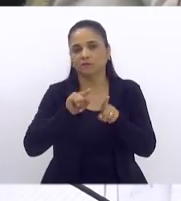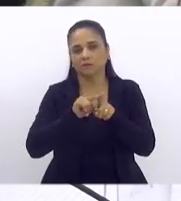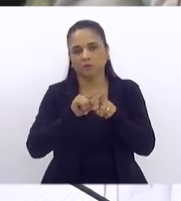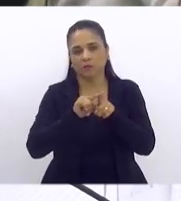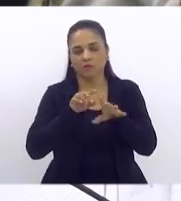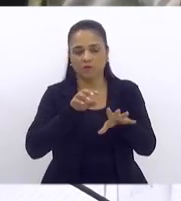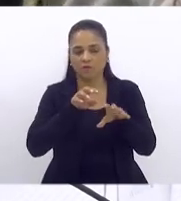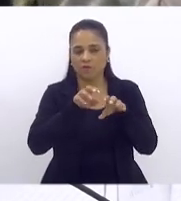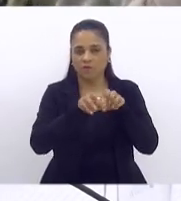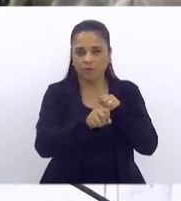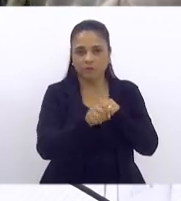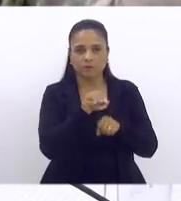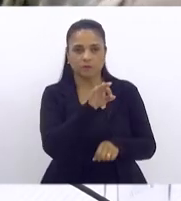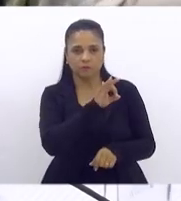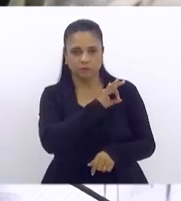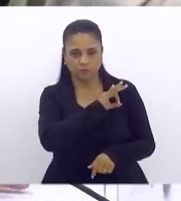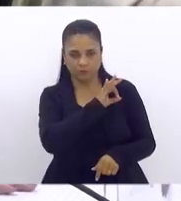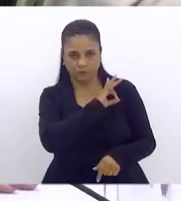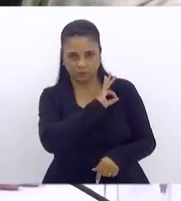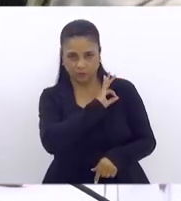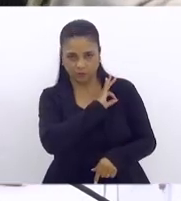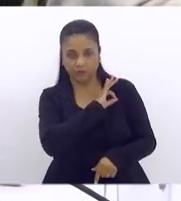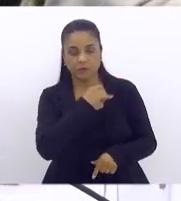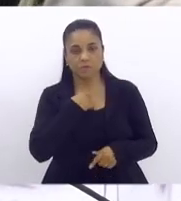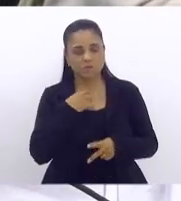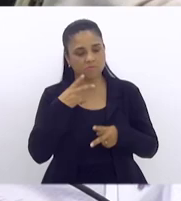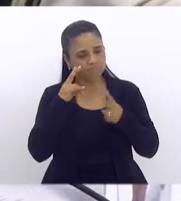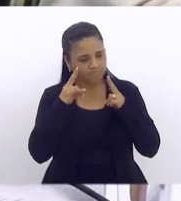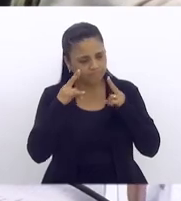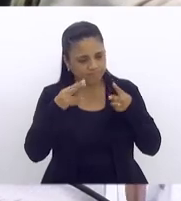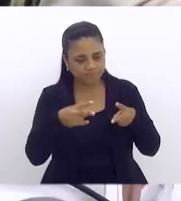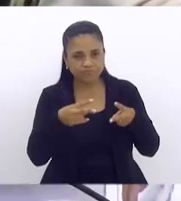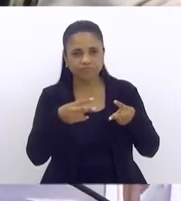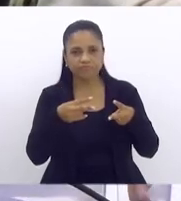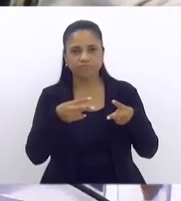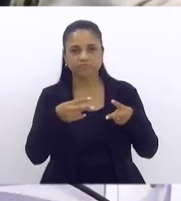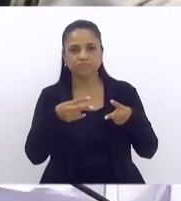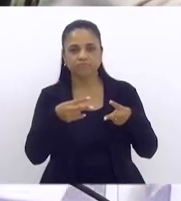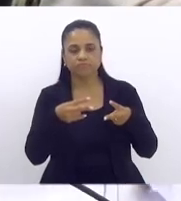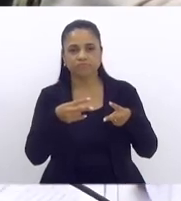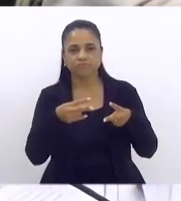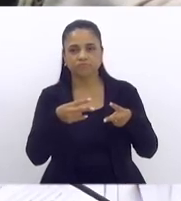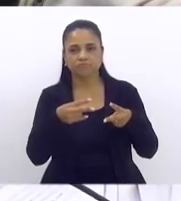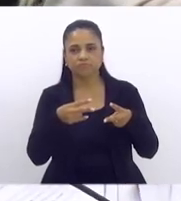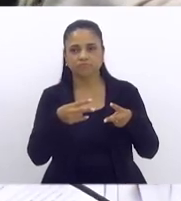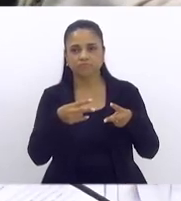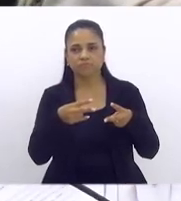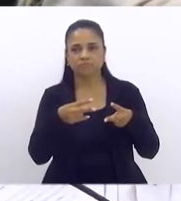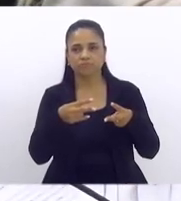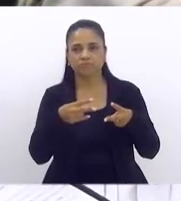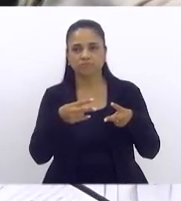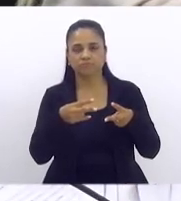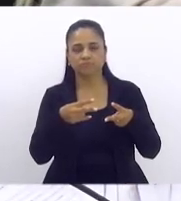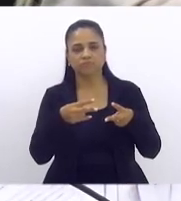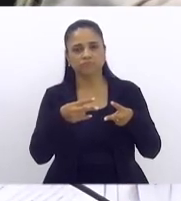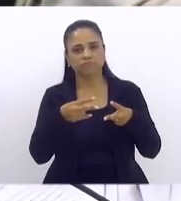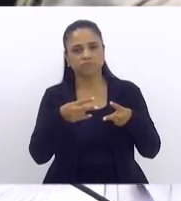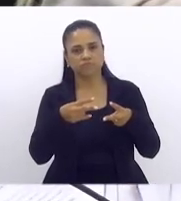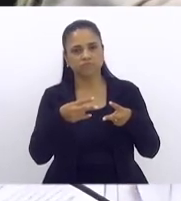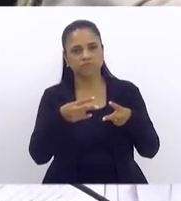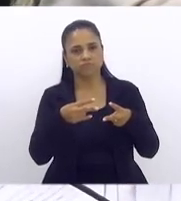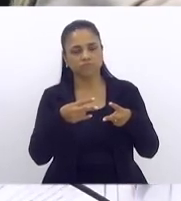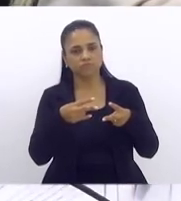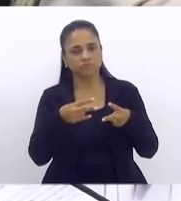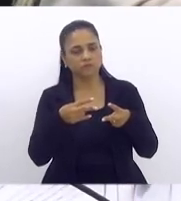dos policiais, e é algo que me chamou a atenção e eu considerei um pouco aquém das